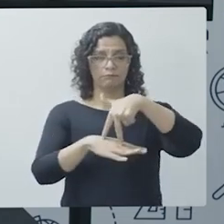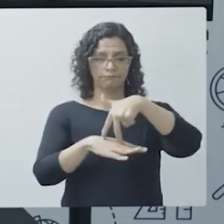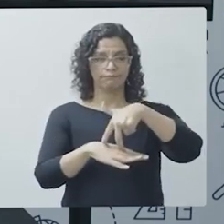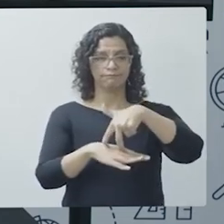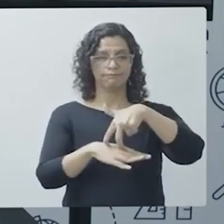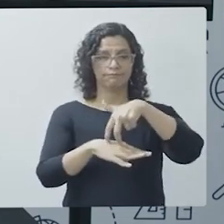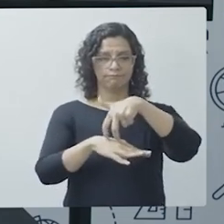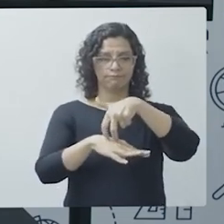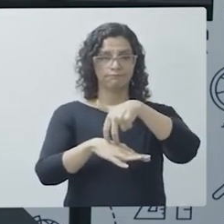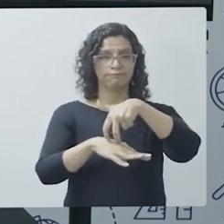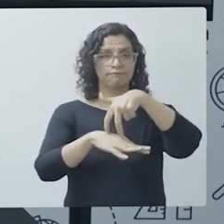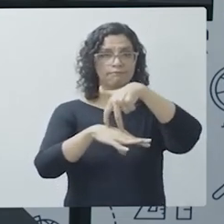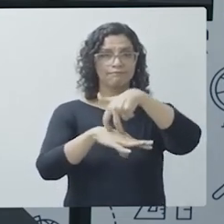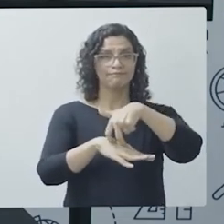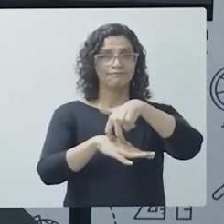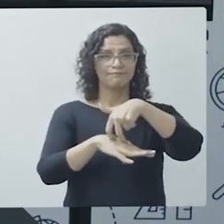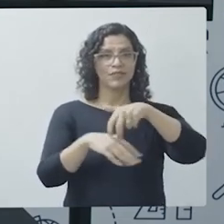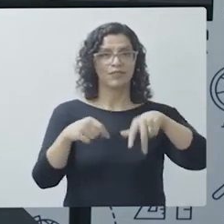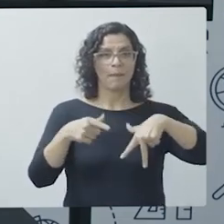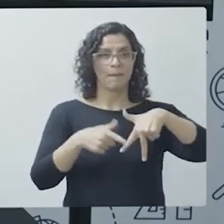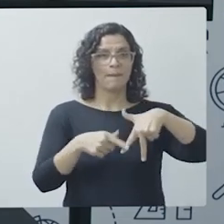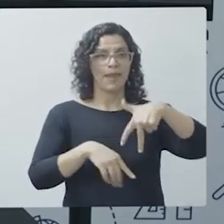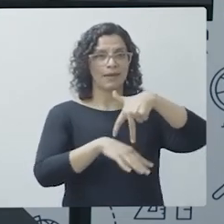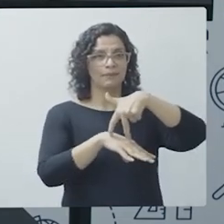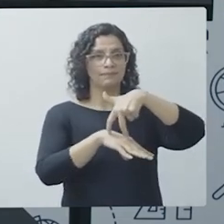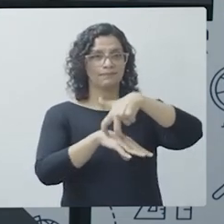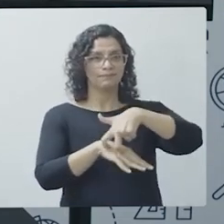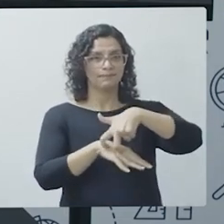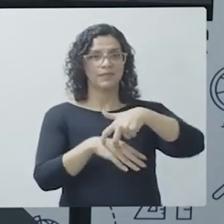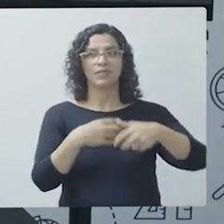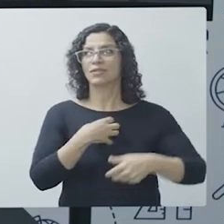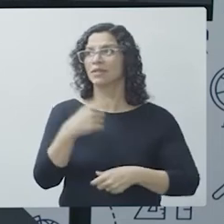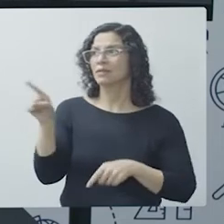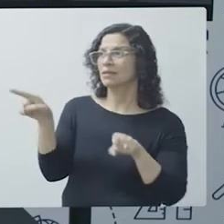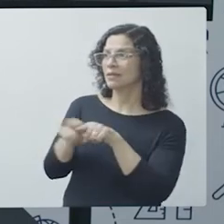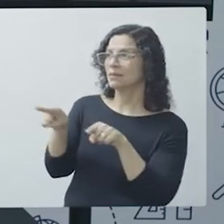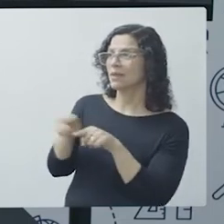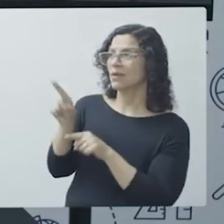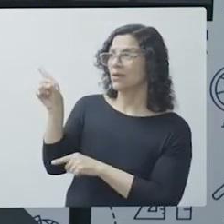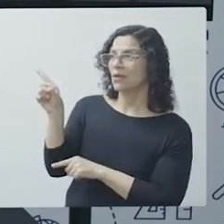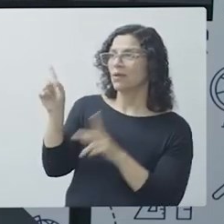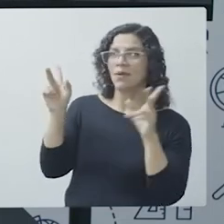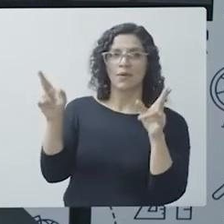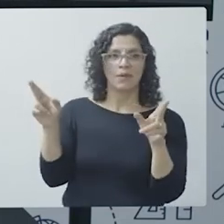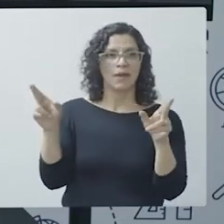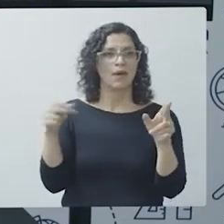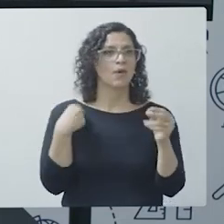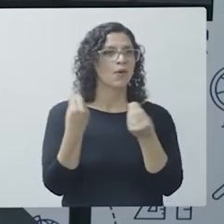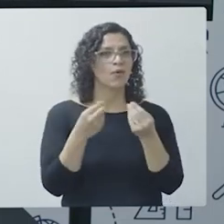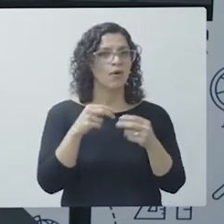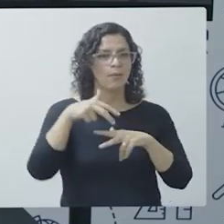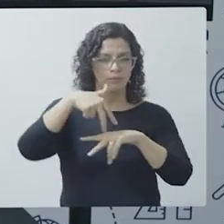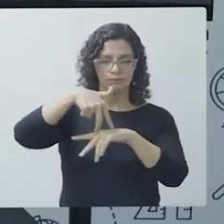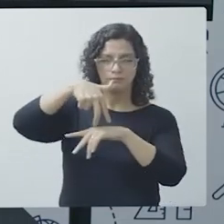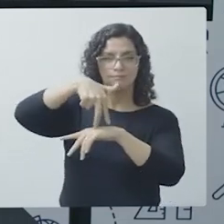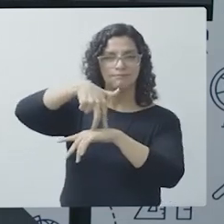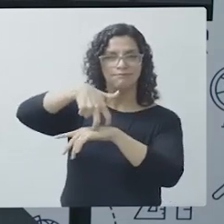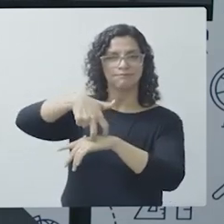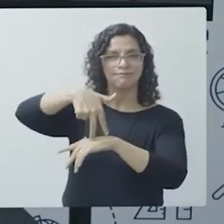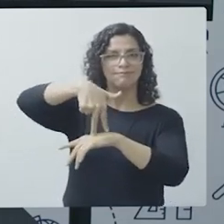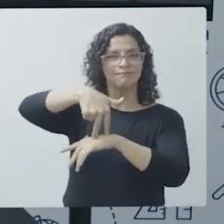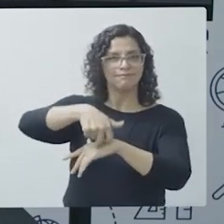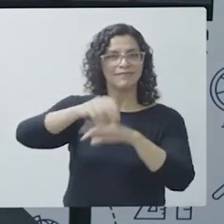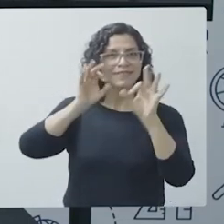que dobrar um pouquinho com o pé, ó. A posição do pezinho para fora e dobra um pouquinho o